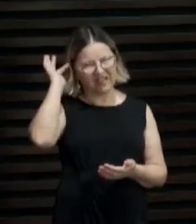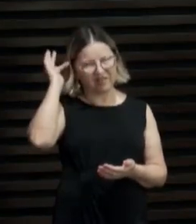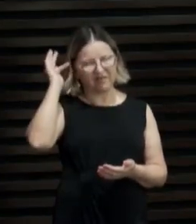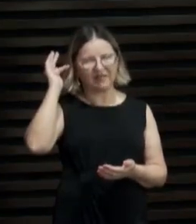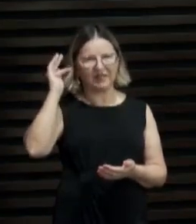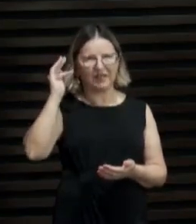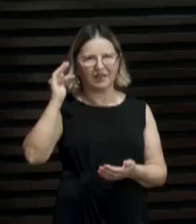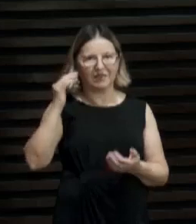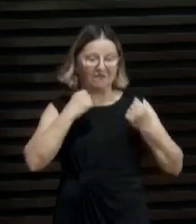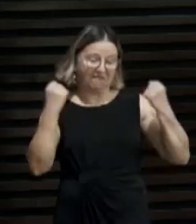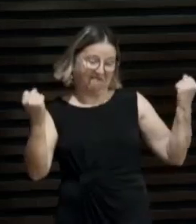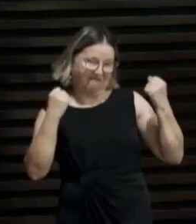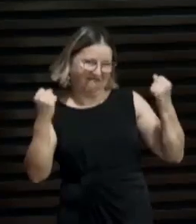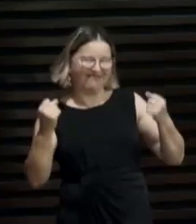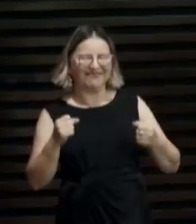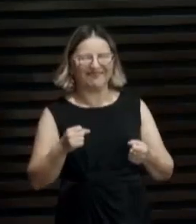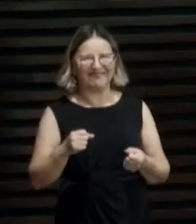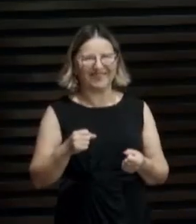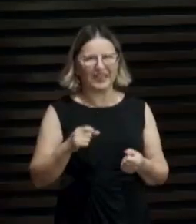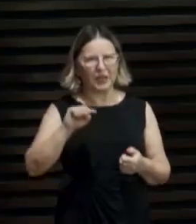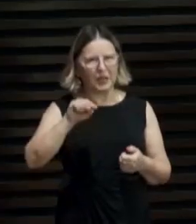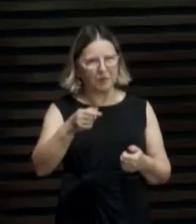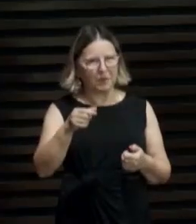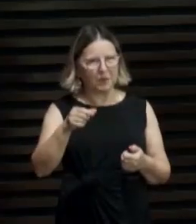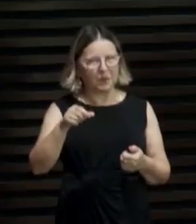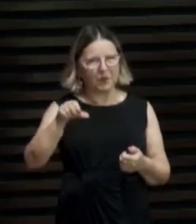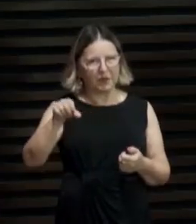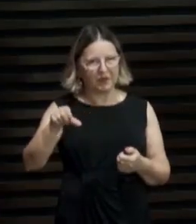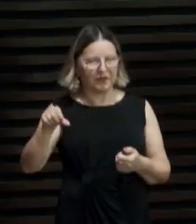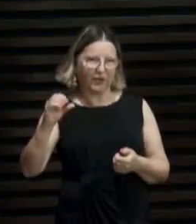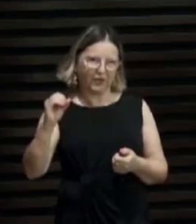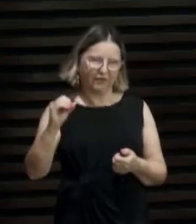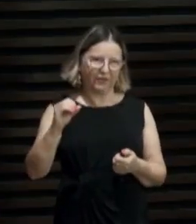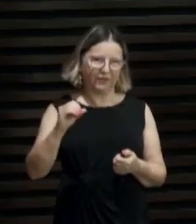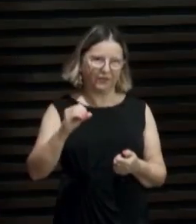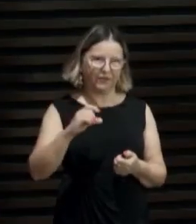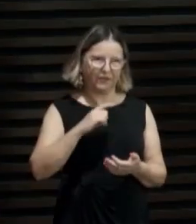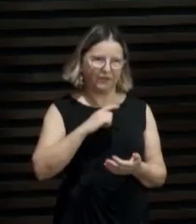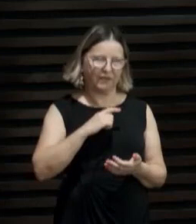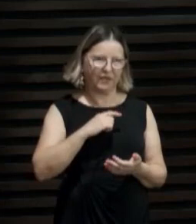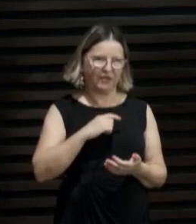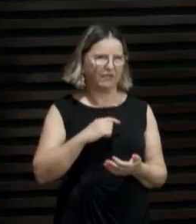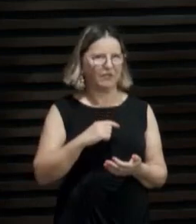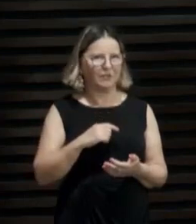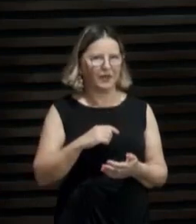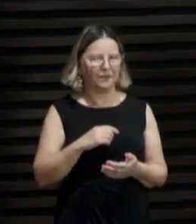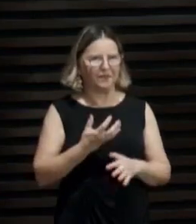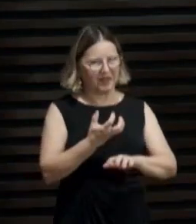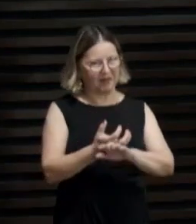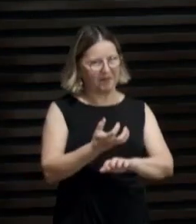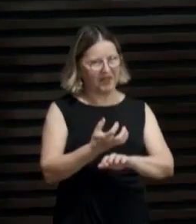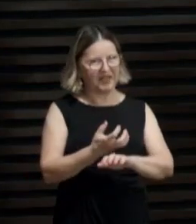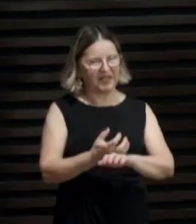lá pelo ano de 90, eu tive uma matéria chamada Metodologia de Pesquisa Científica. E eu demorei a